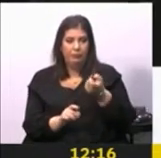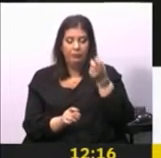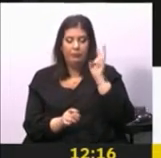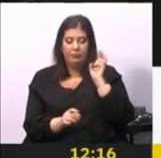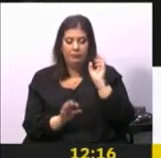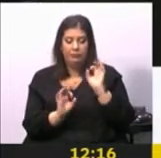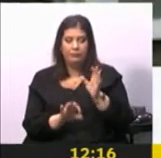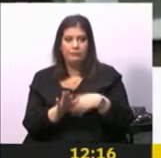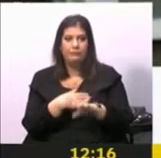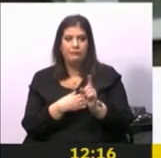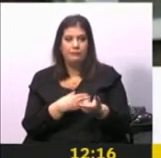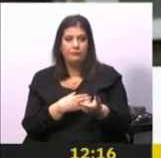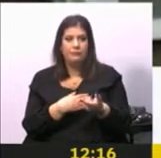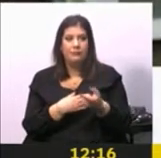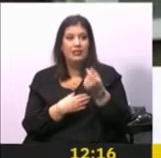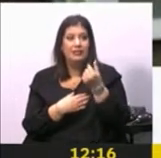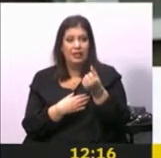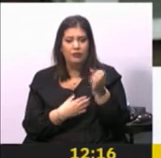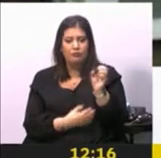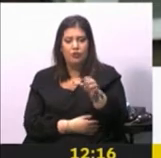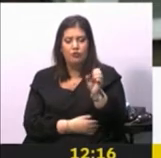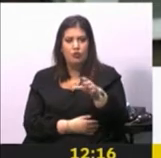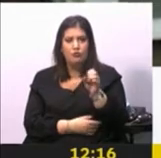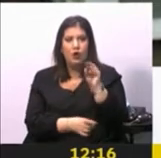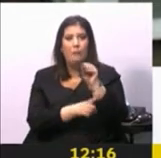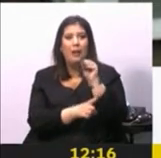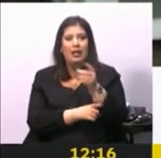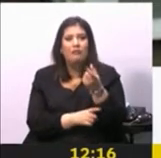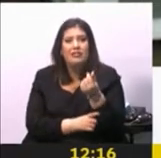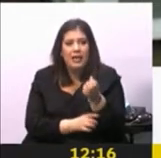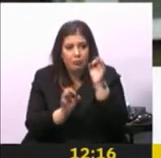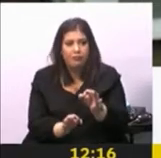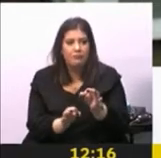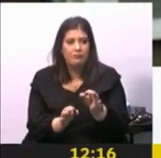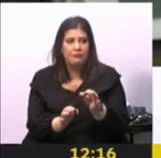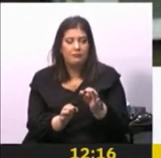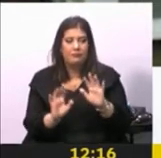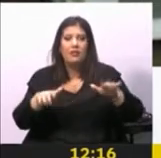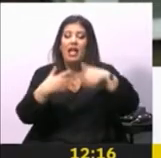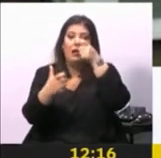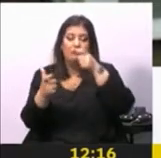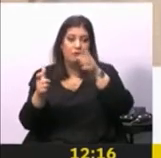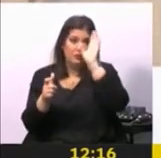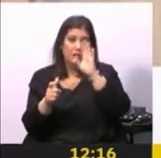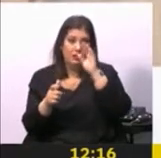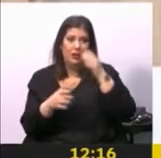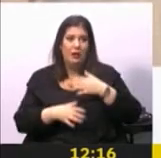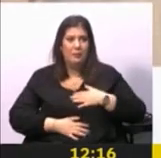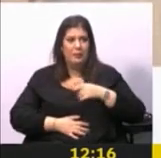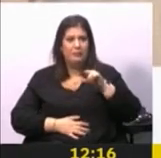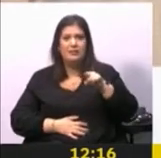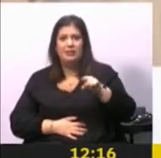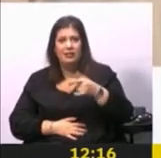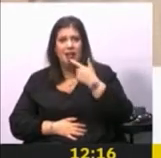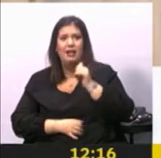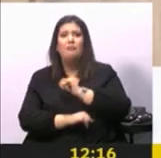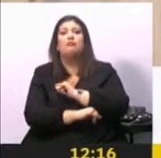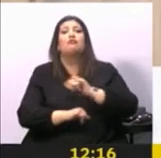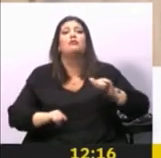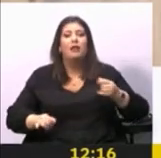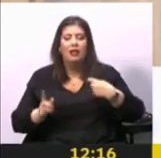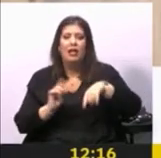foram realizados depósitos em dinheiro. Qualquer pessoa sabe que seria, para mim ou para si, seria